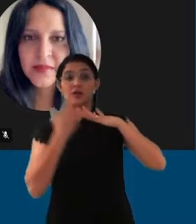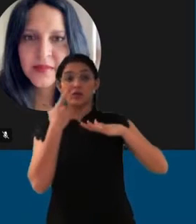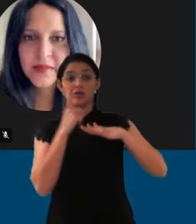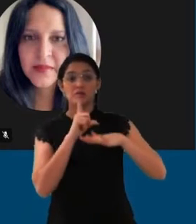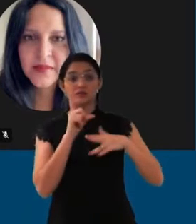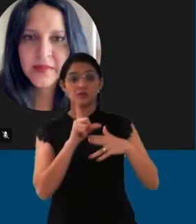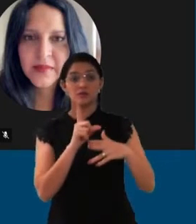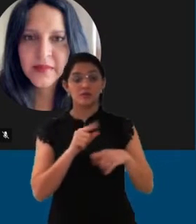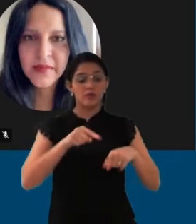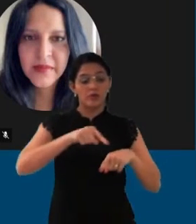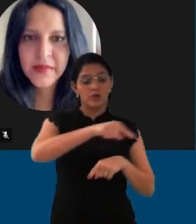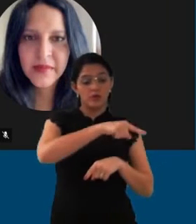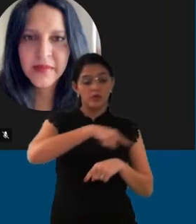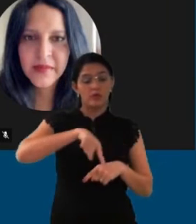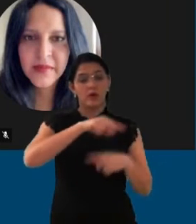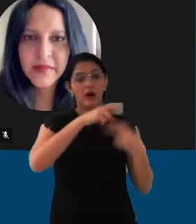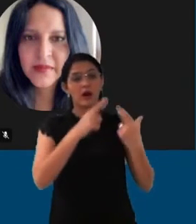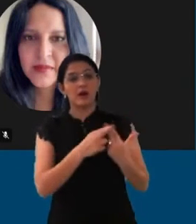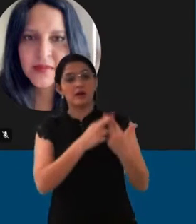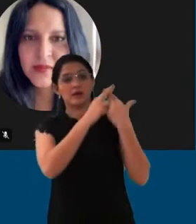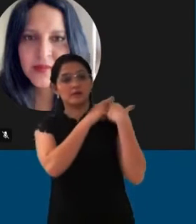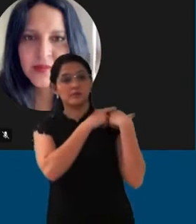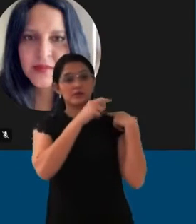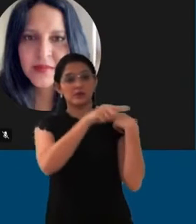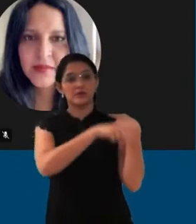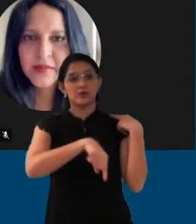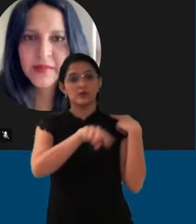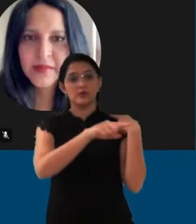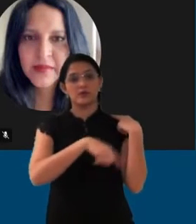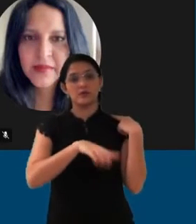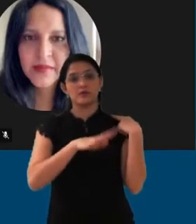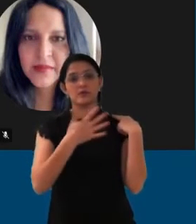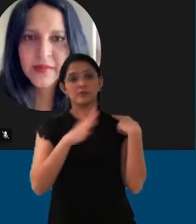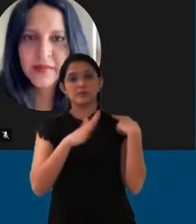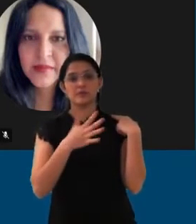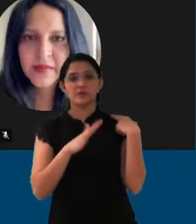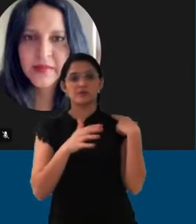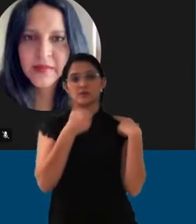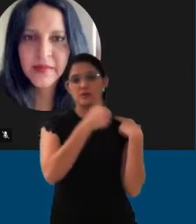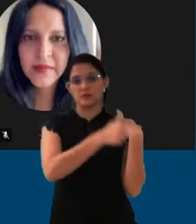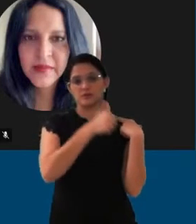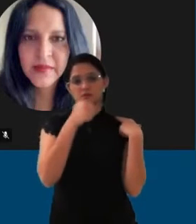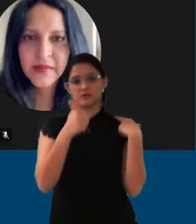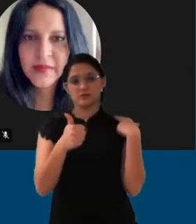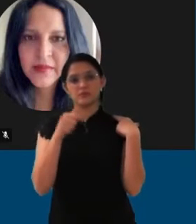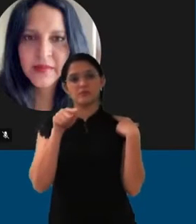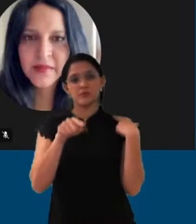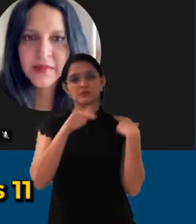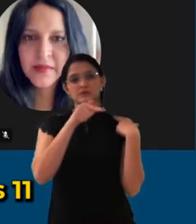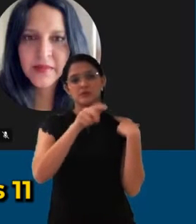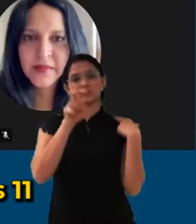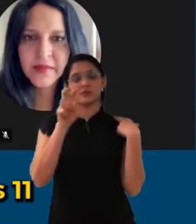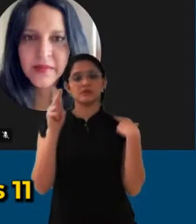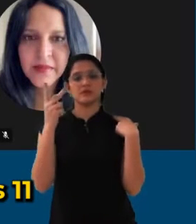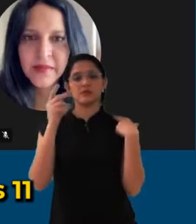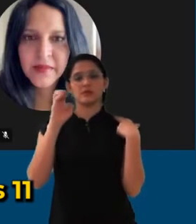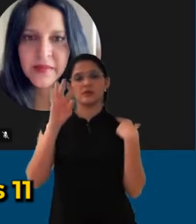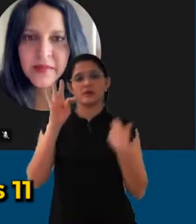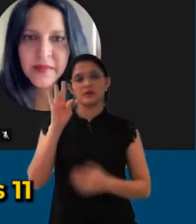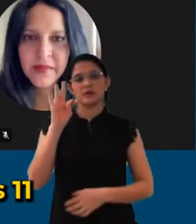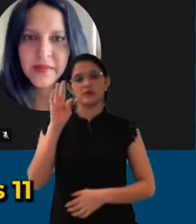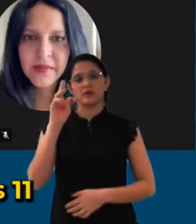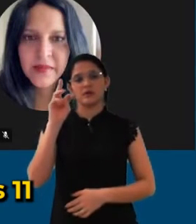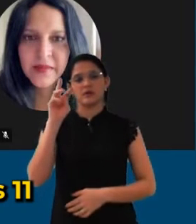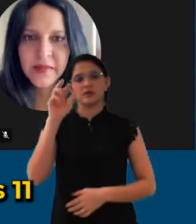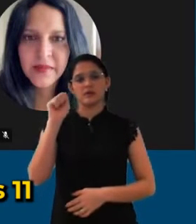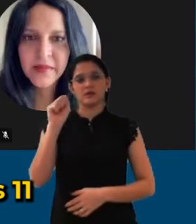responsável pelo aquele arrendamento, era de só 11,75 hectares. Esse que é o grande